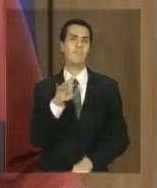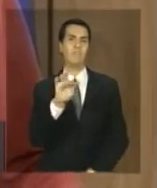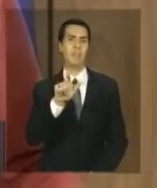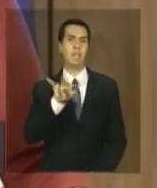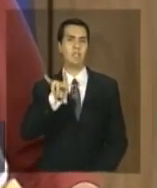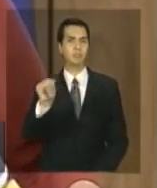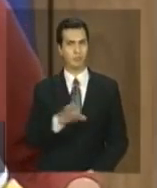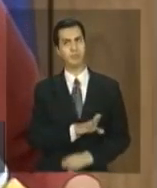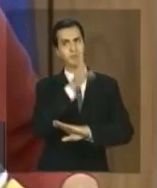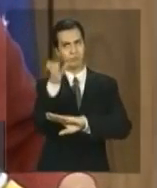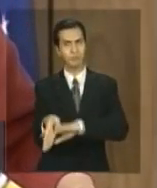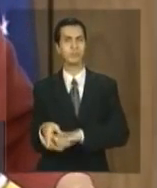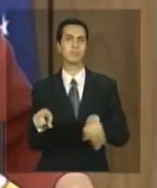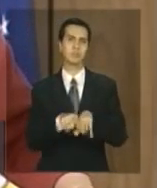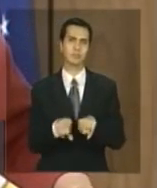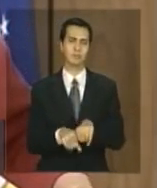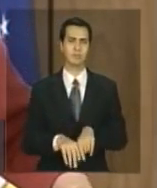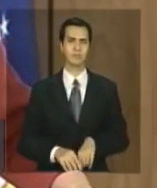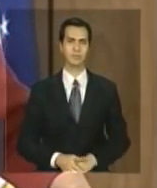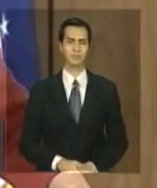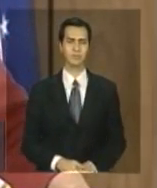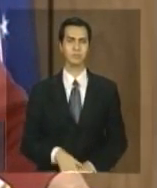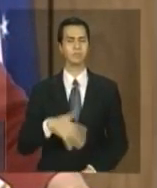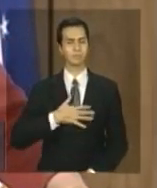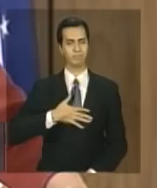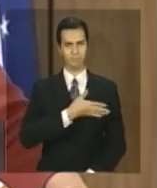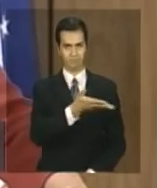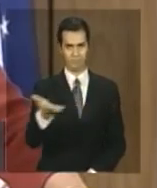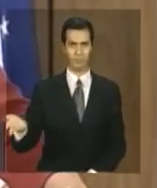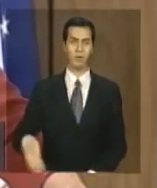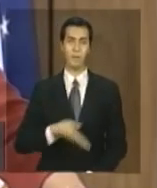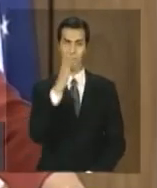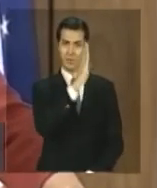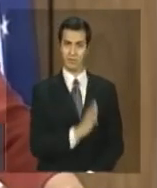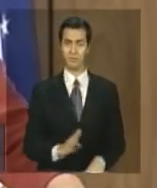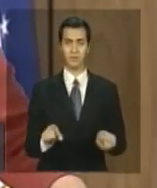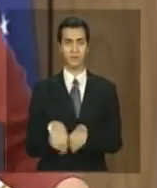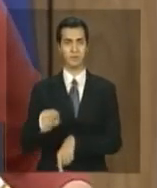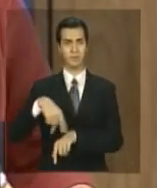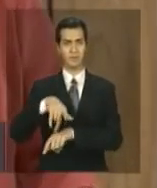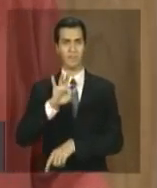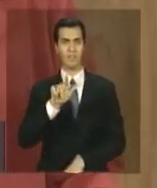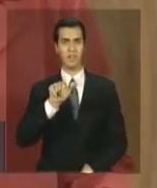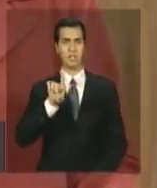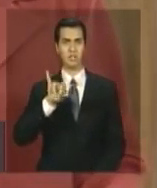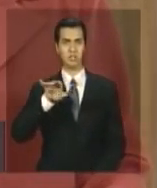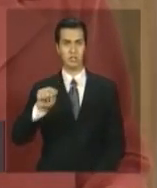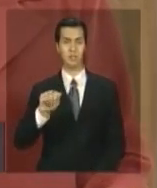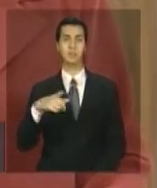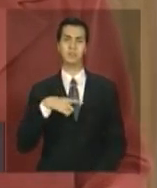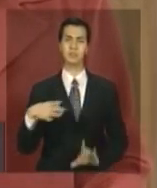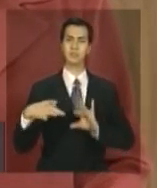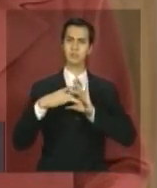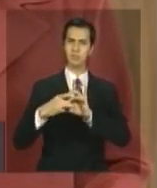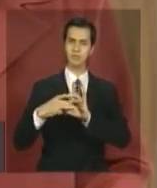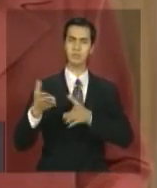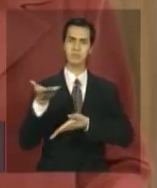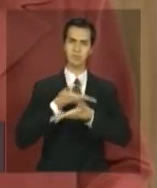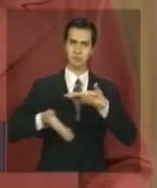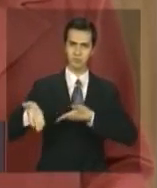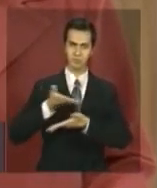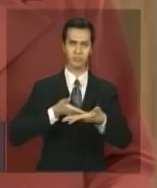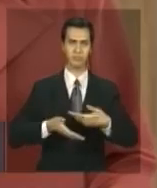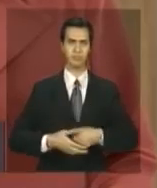destino. Senhoras e senhores, Brasil e Finlândia compartilham importantes valores e